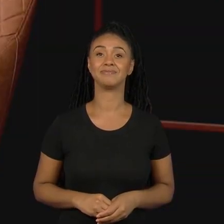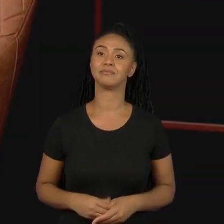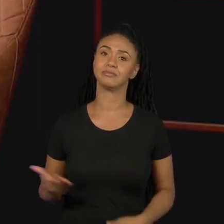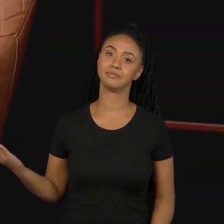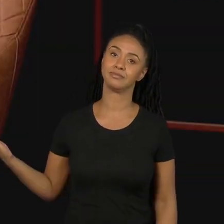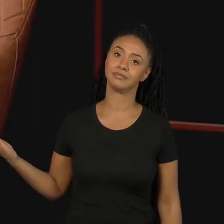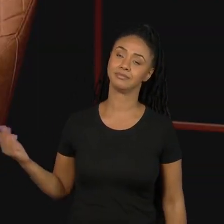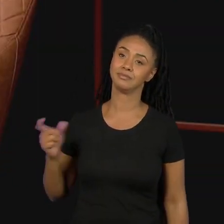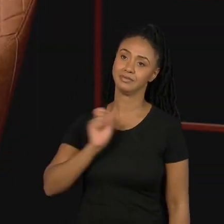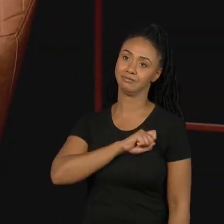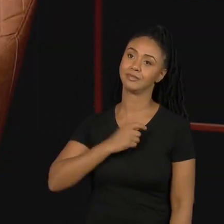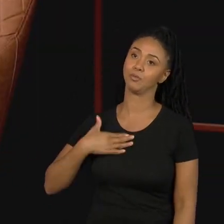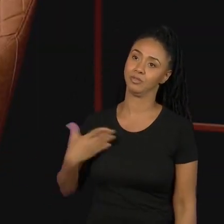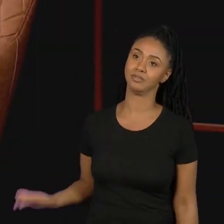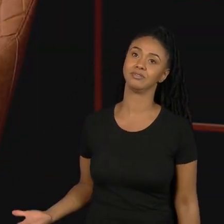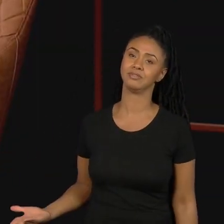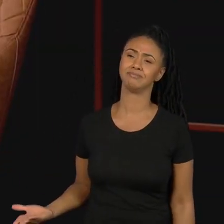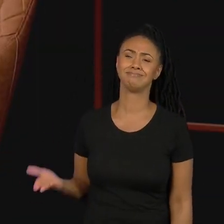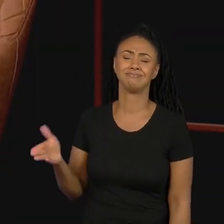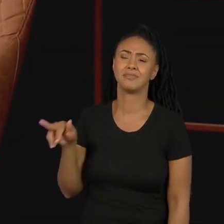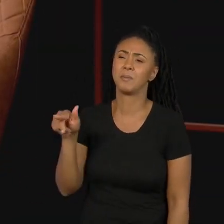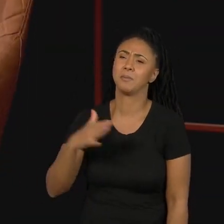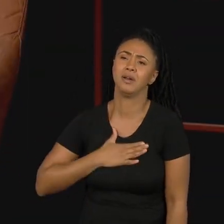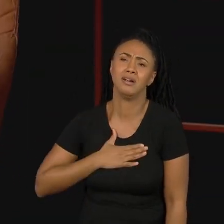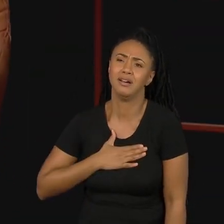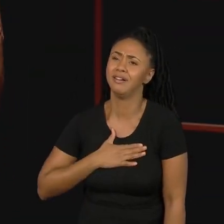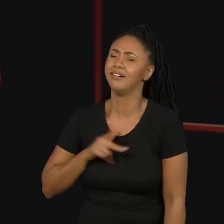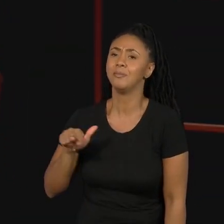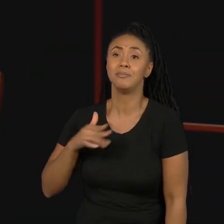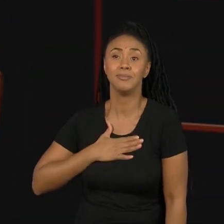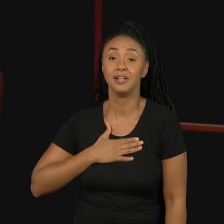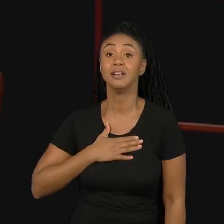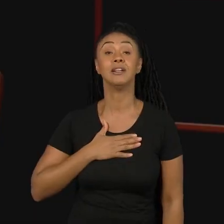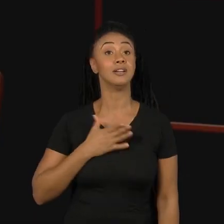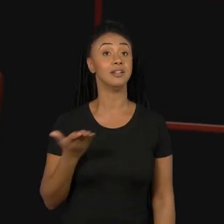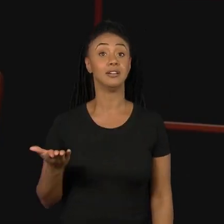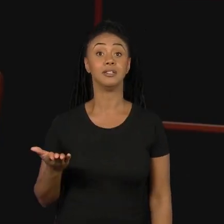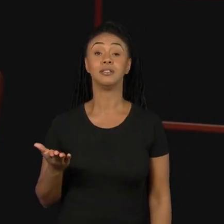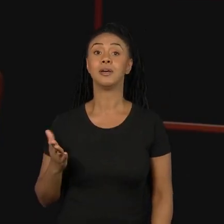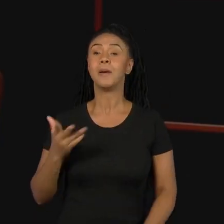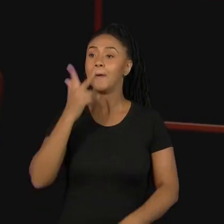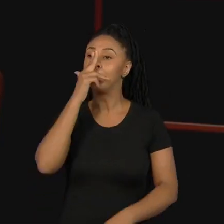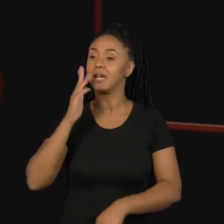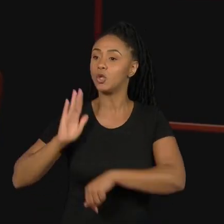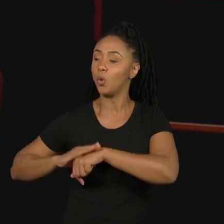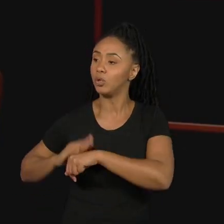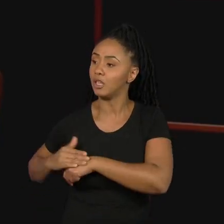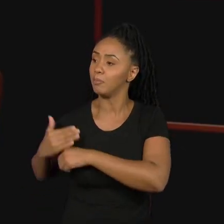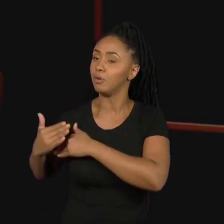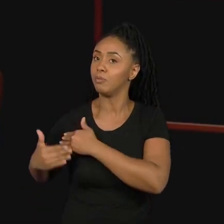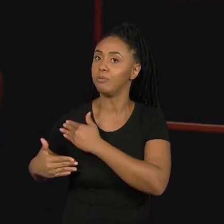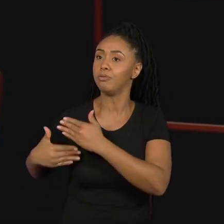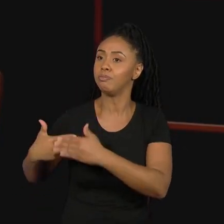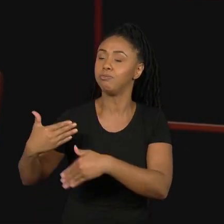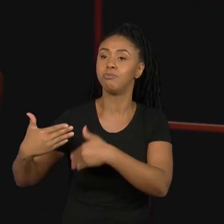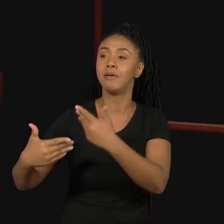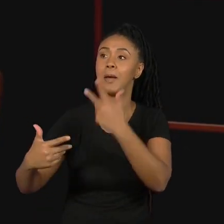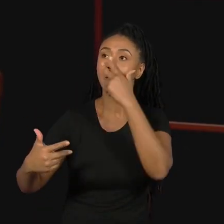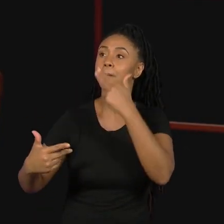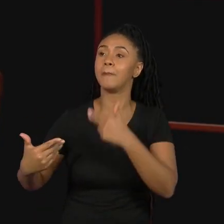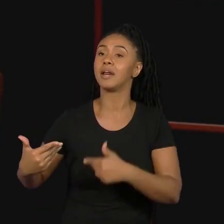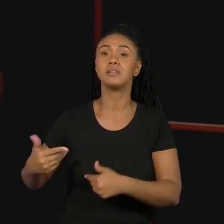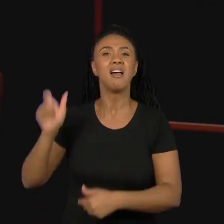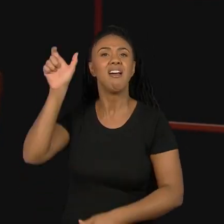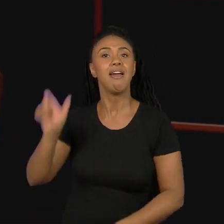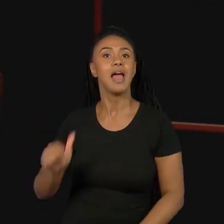Covardia. Isso aqui é uma irmãzinha querida. Quanto mais passa o tempo, ela canta melhor. A mulher